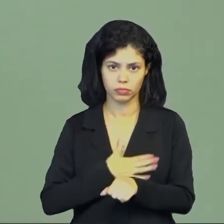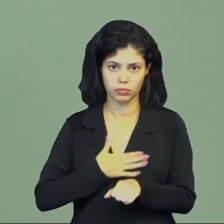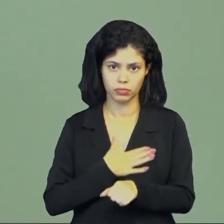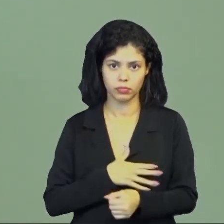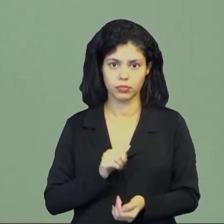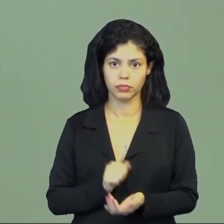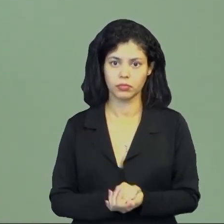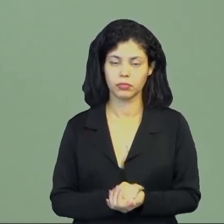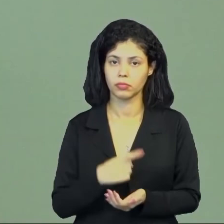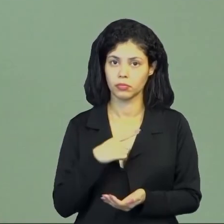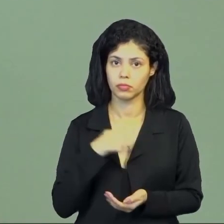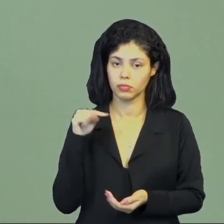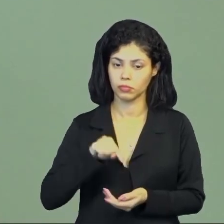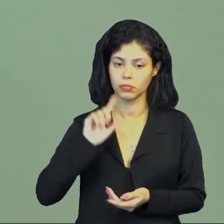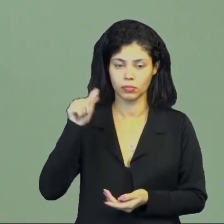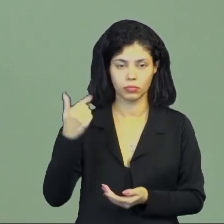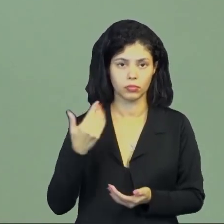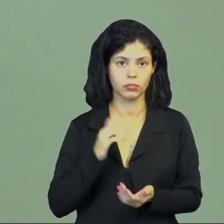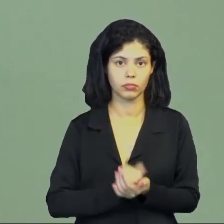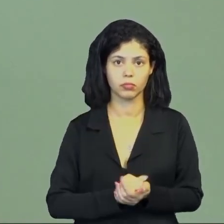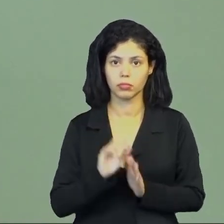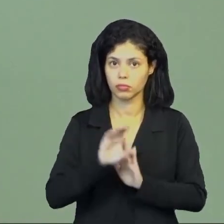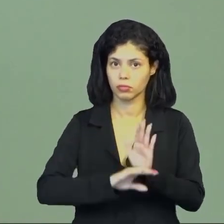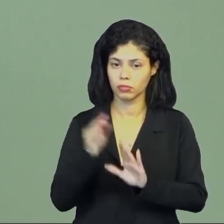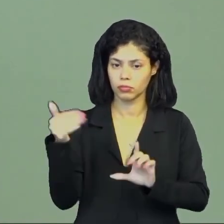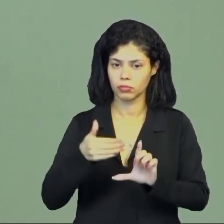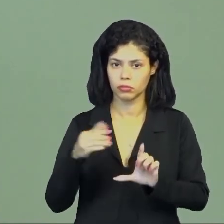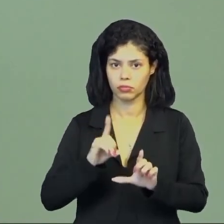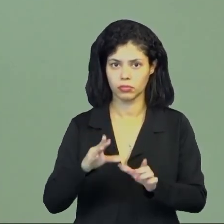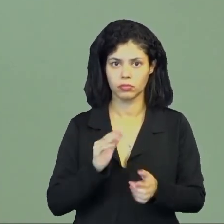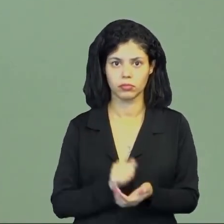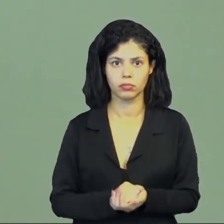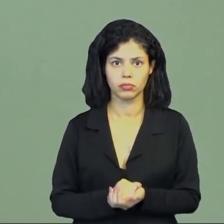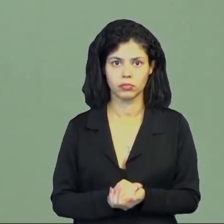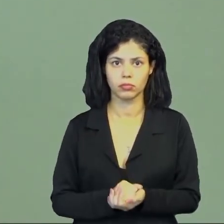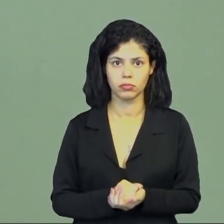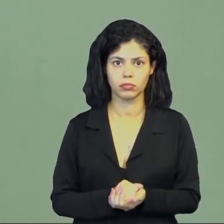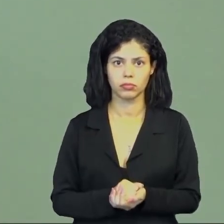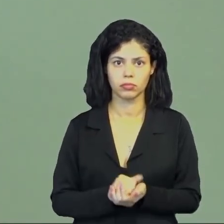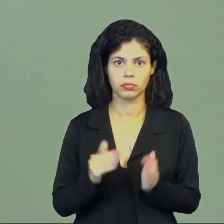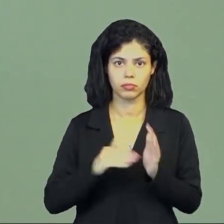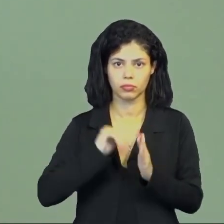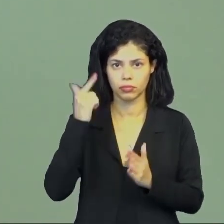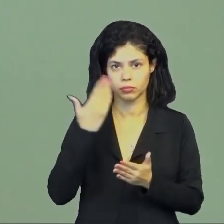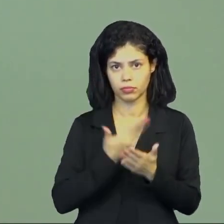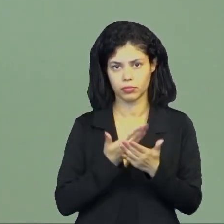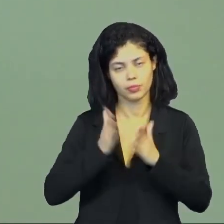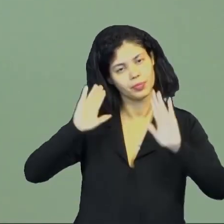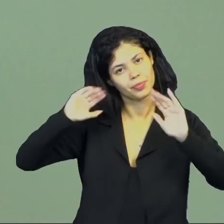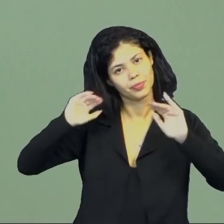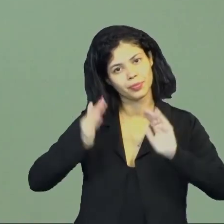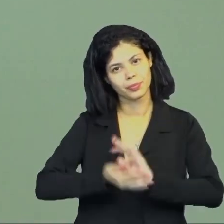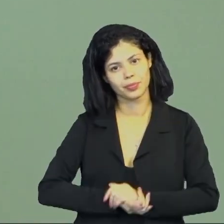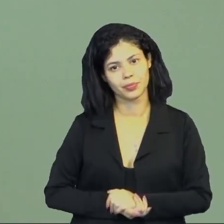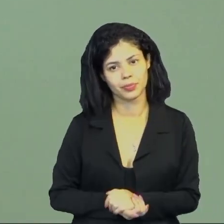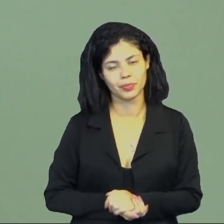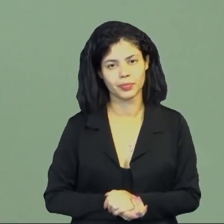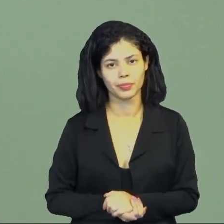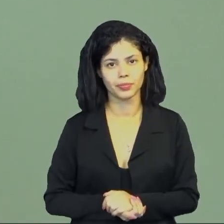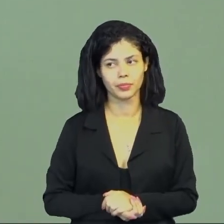gostado. Para ter acesso a esses demais conteúdos, acesse a plataforma Eduque. Até a próxima aula. Tchau, tchau.